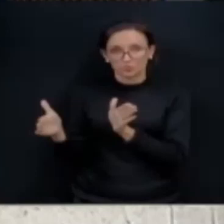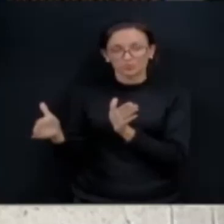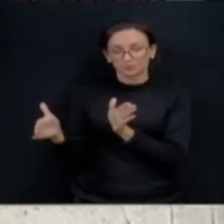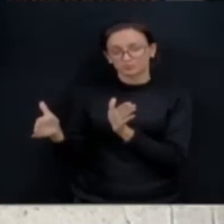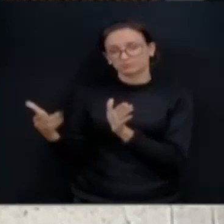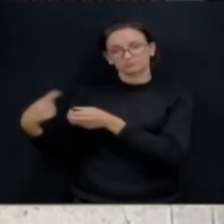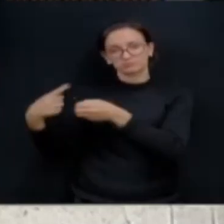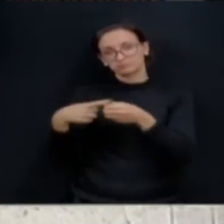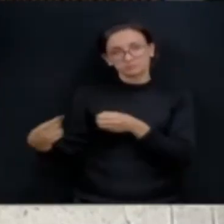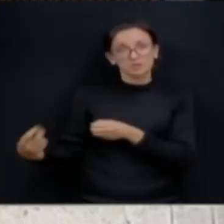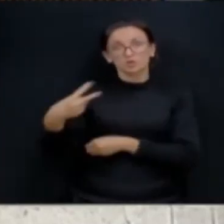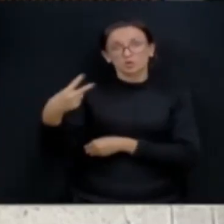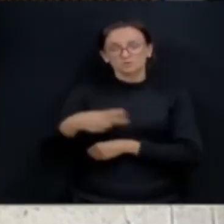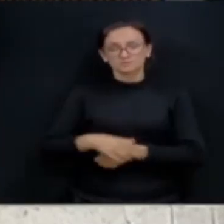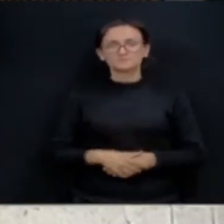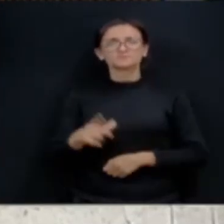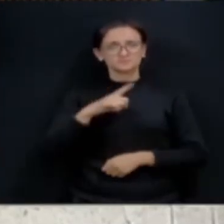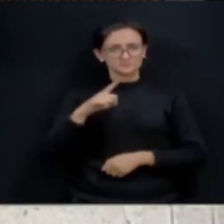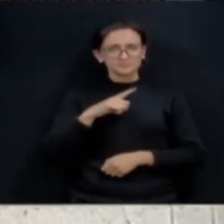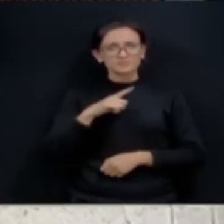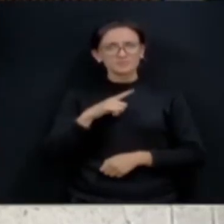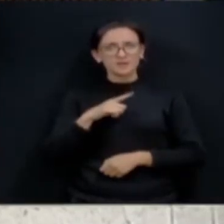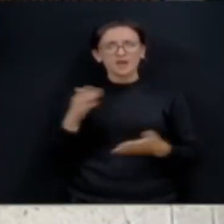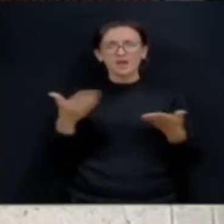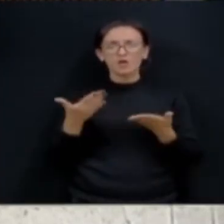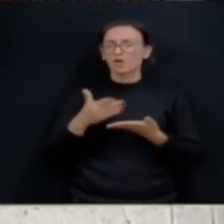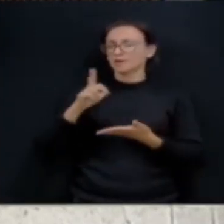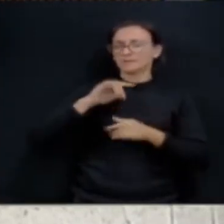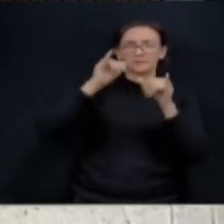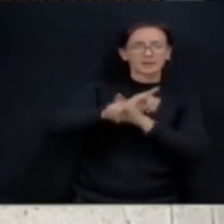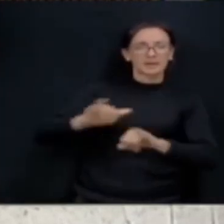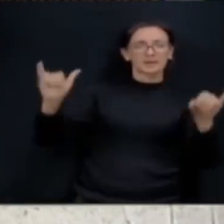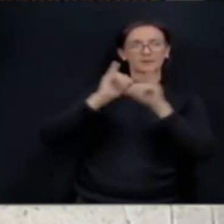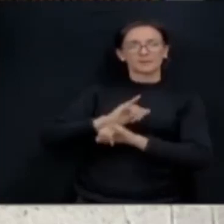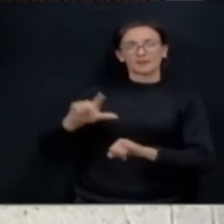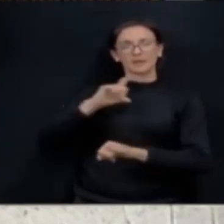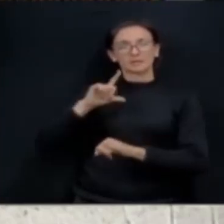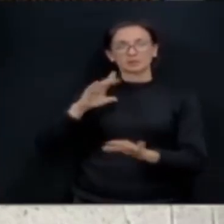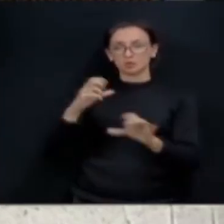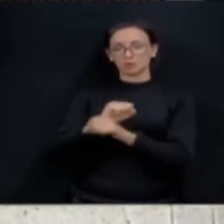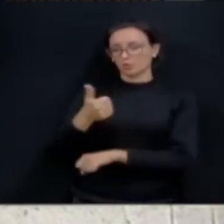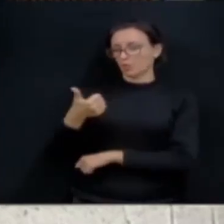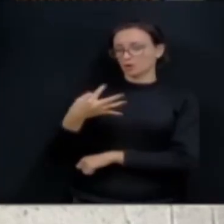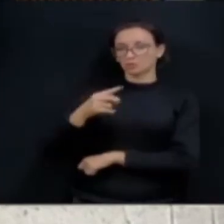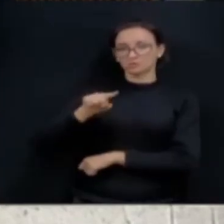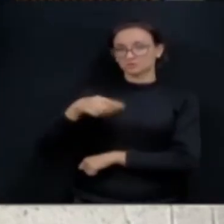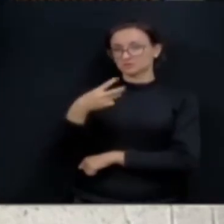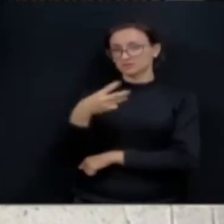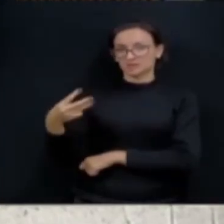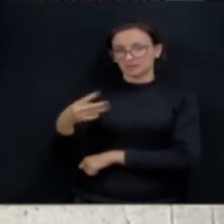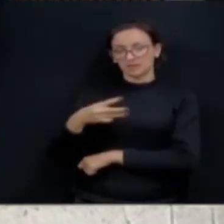terminou a operação de pedágio em R$ 23,30, foi propagandeada que seria R$ 14,33 e já está em R$